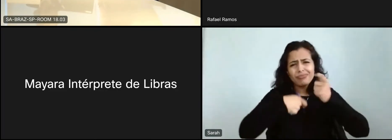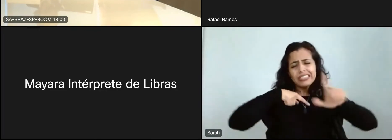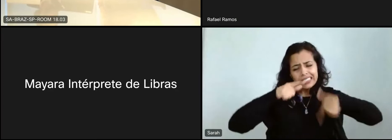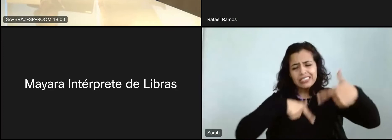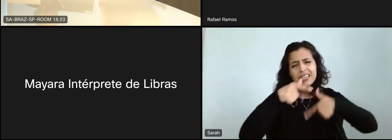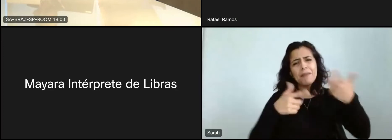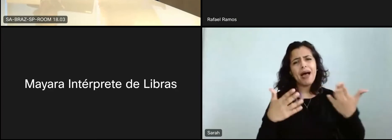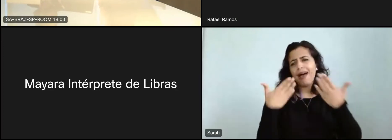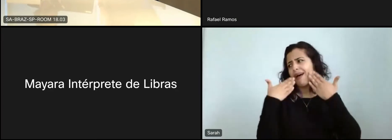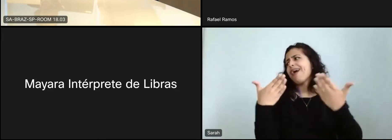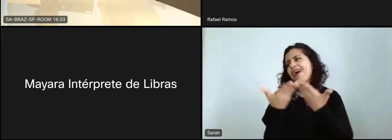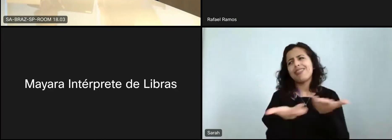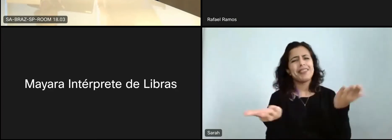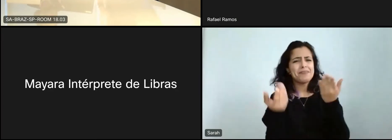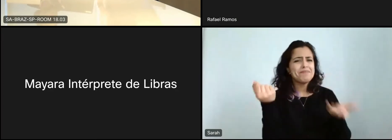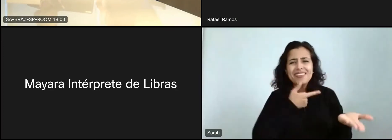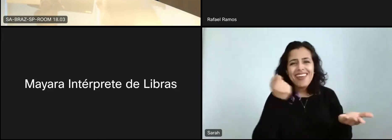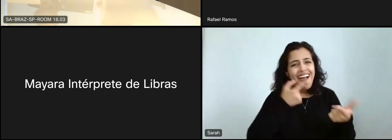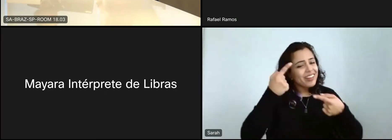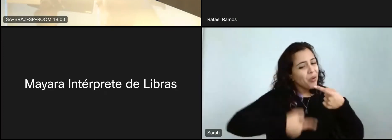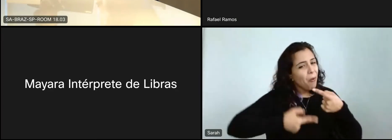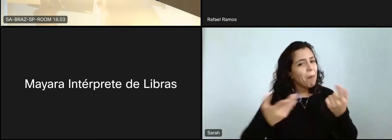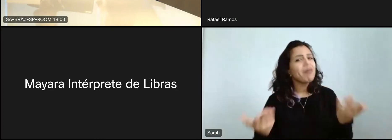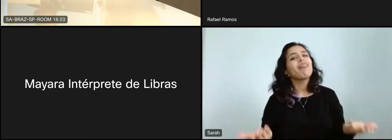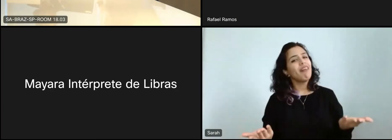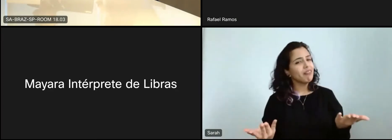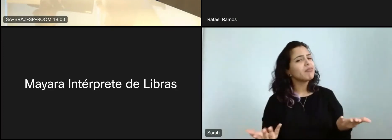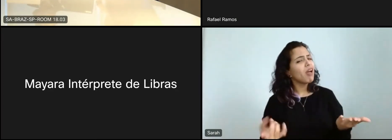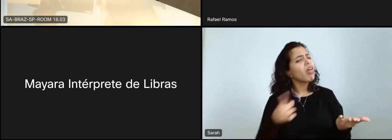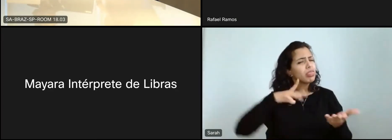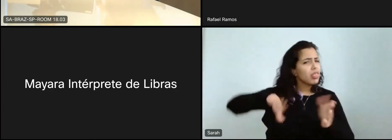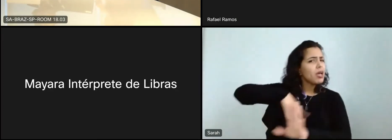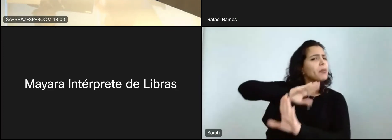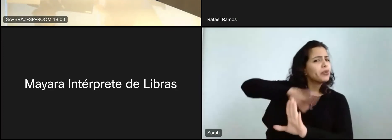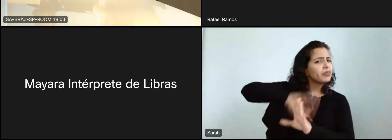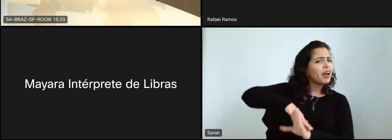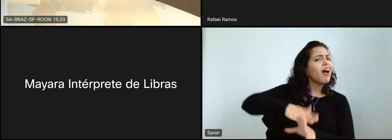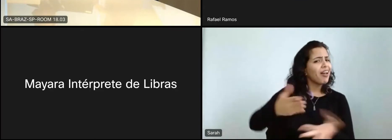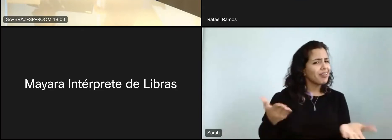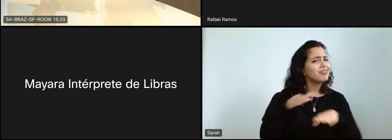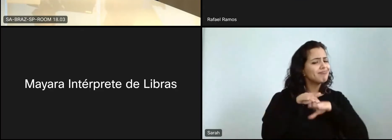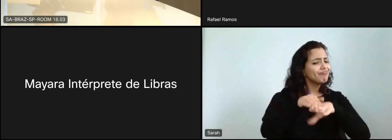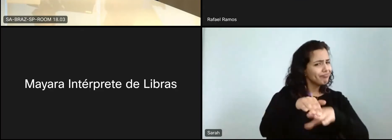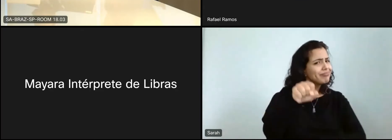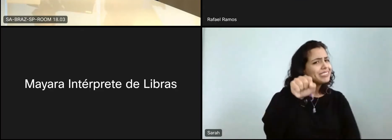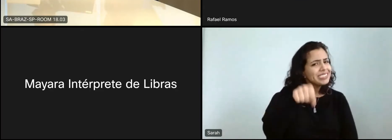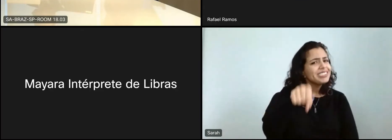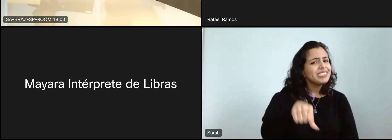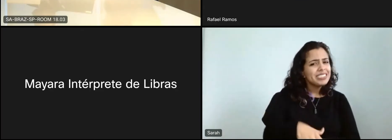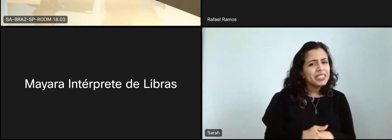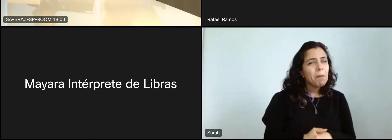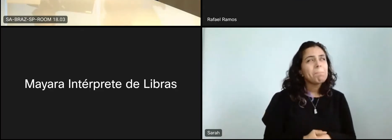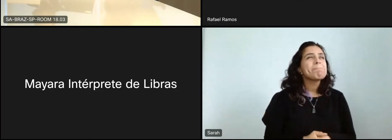situação aqui, de piada, né? De agressão, que é uma agressão, né? Exato. É aquela, o famoso que não dá para. É,